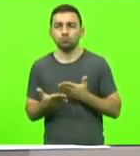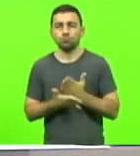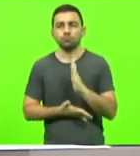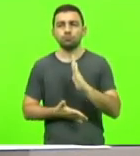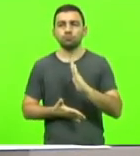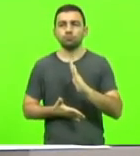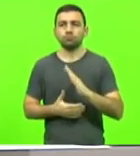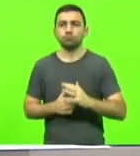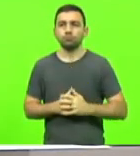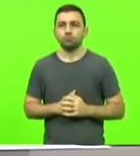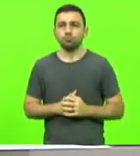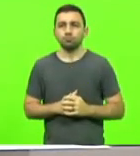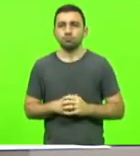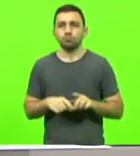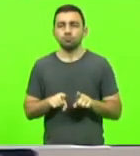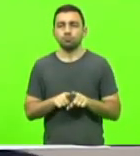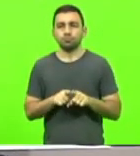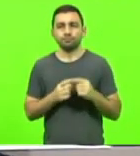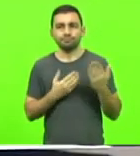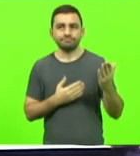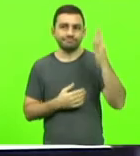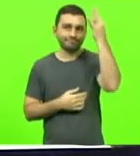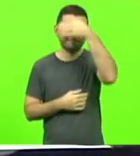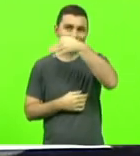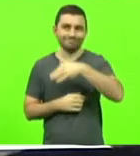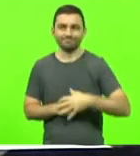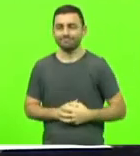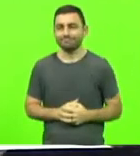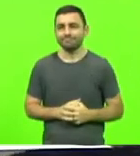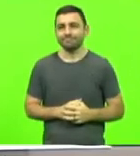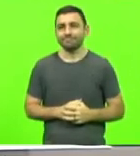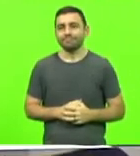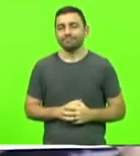aprovado, inclusive, com o voto do deputado Fabiano.